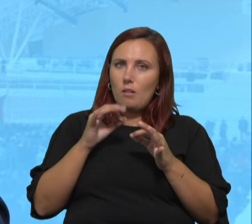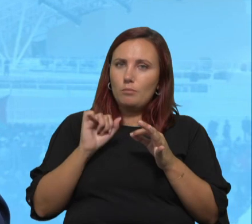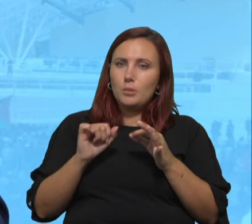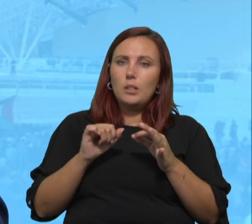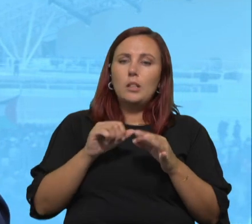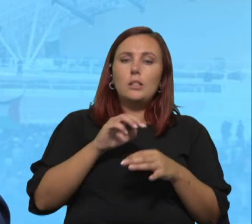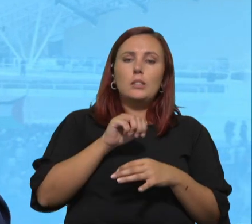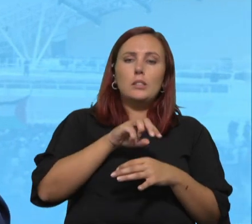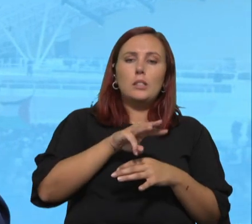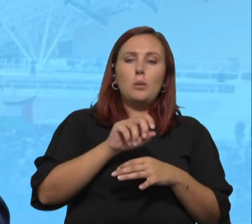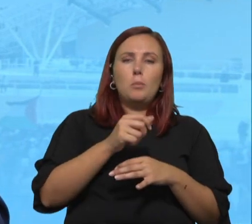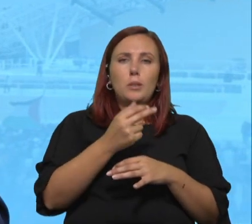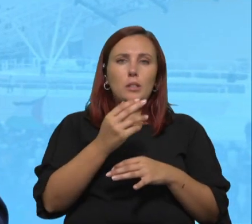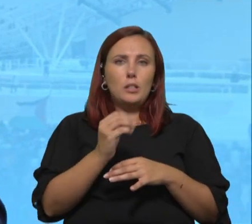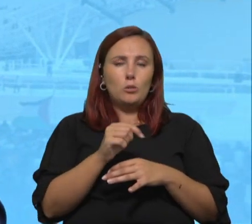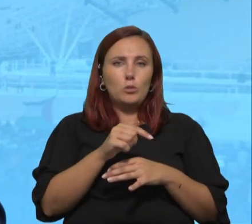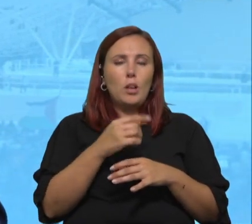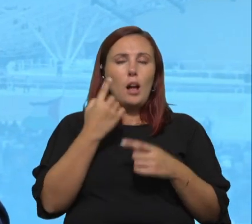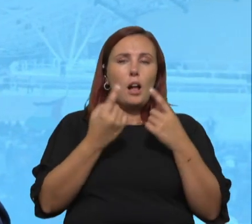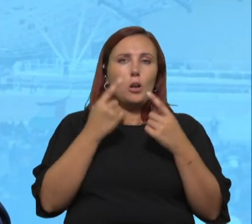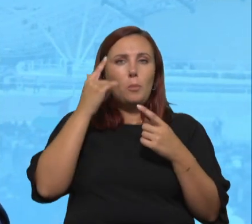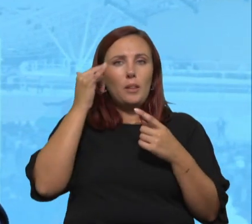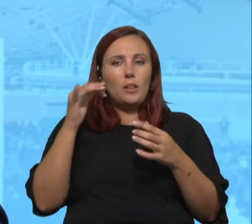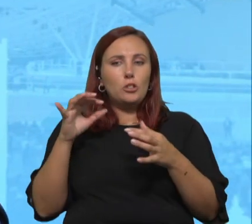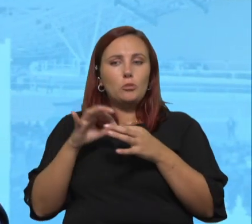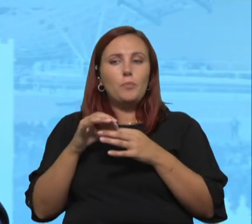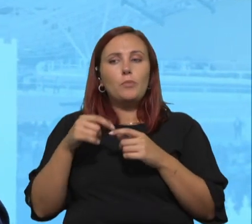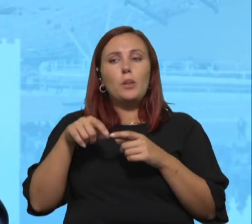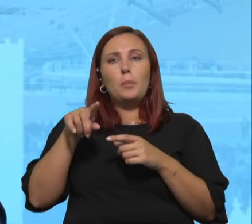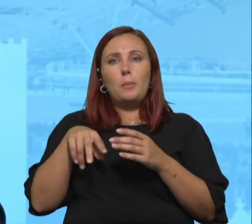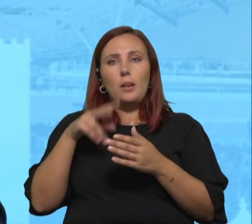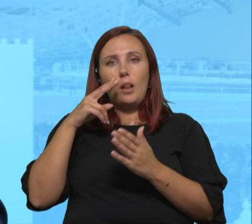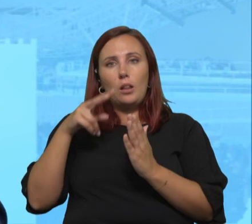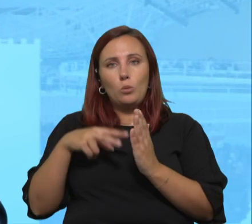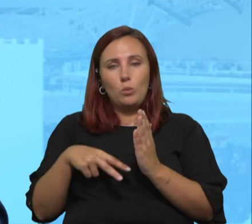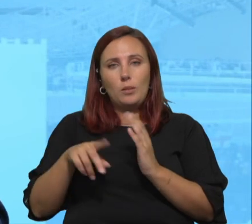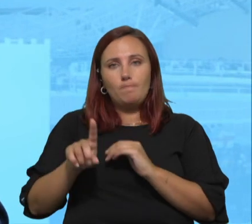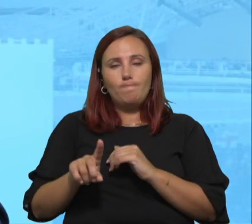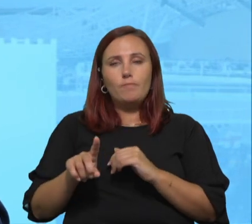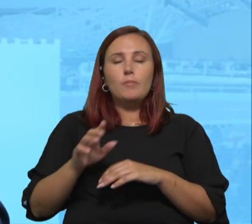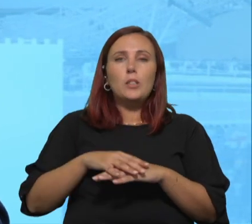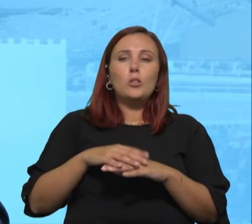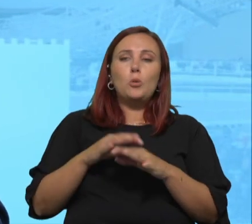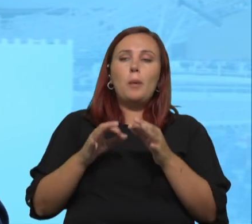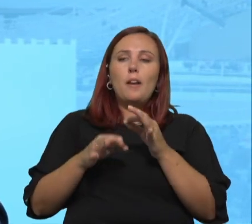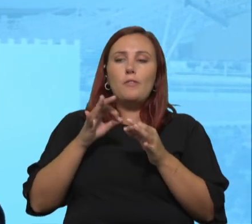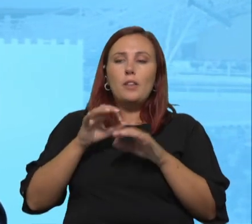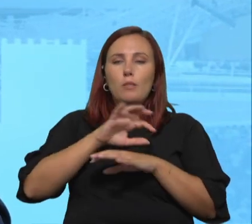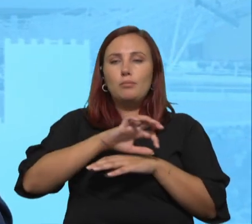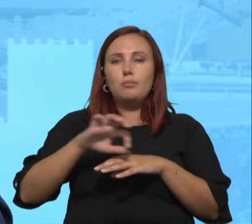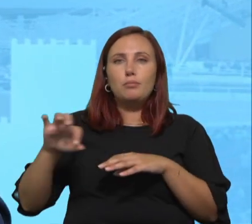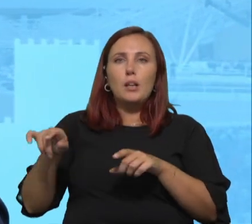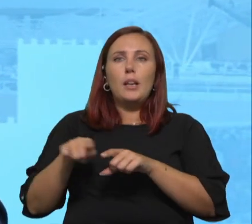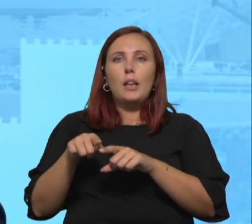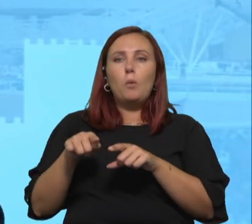Mateus, retoma algumas ideias da vinha da primeira leitura, em que a vinha é ali apresentada como o